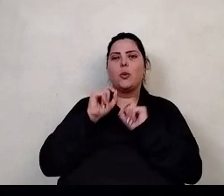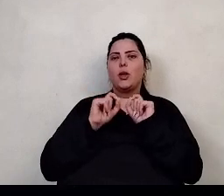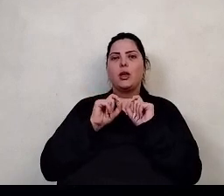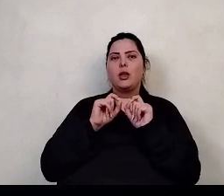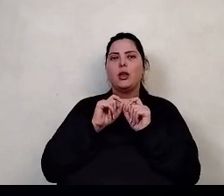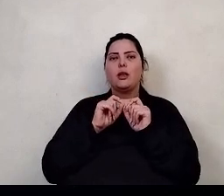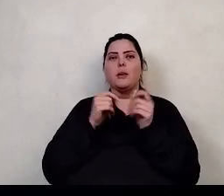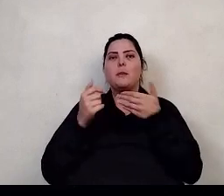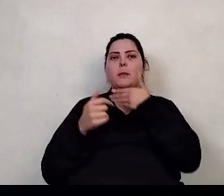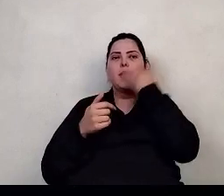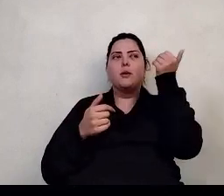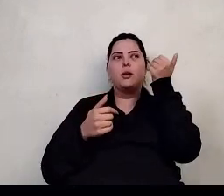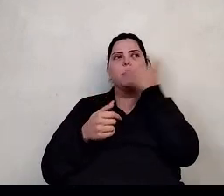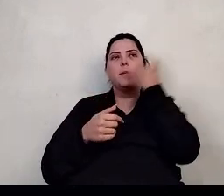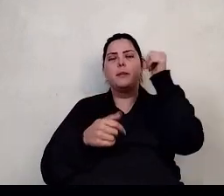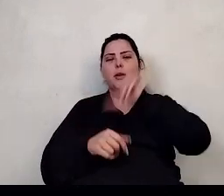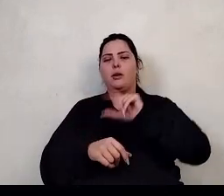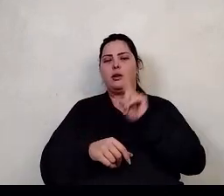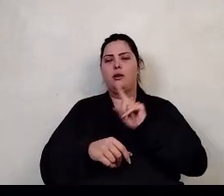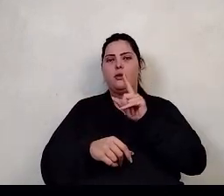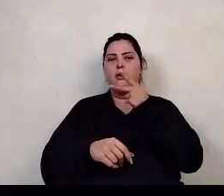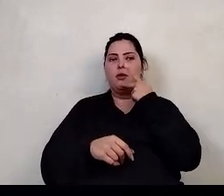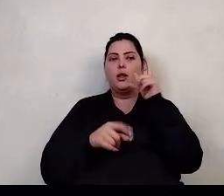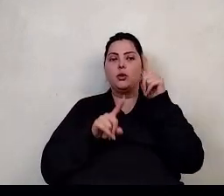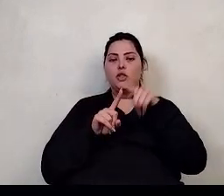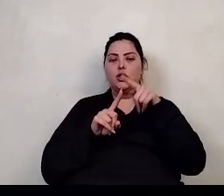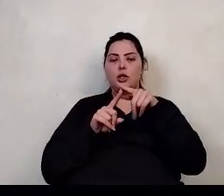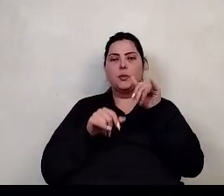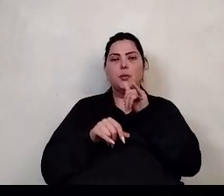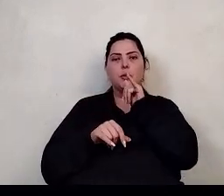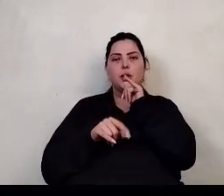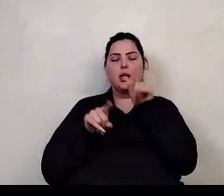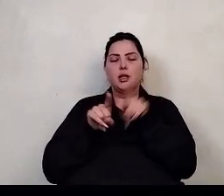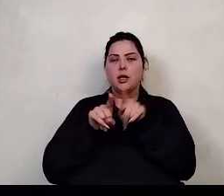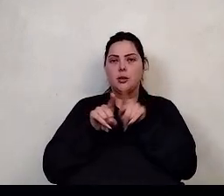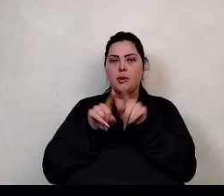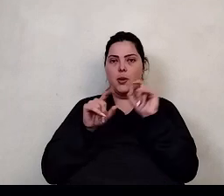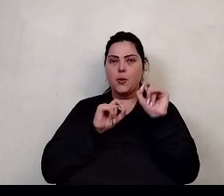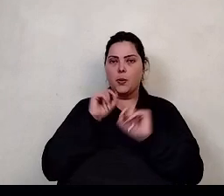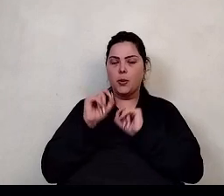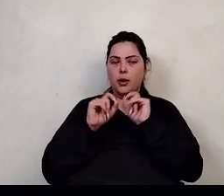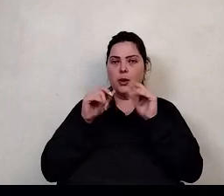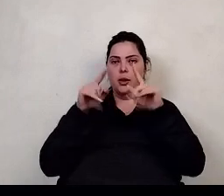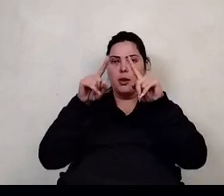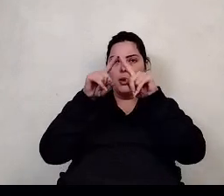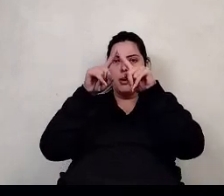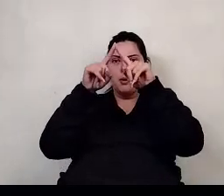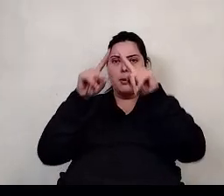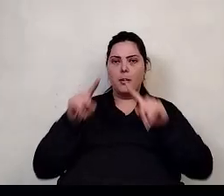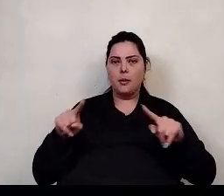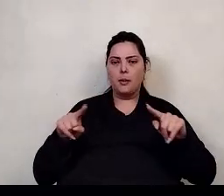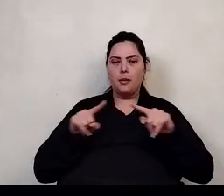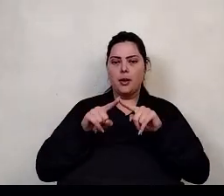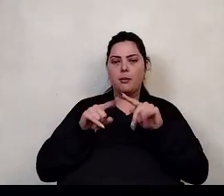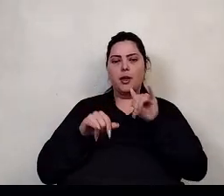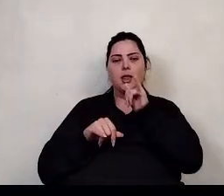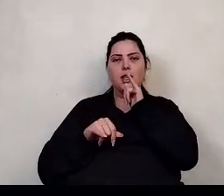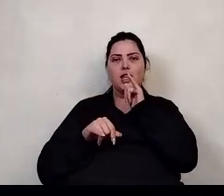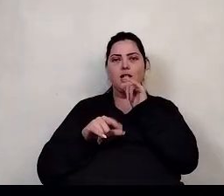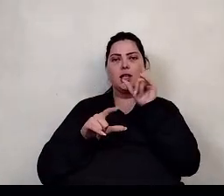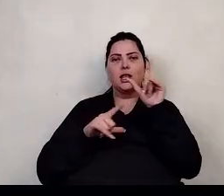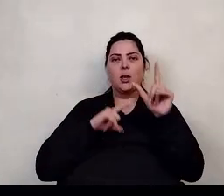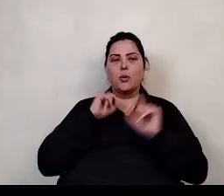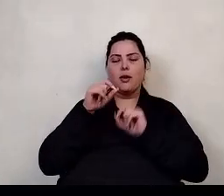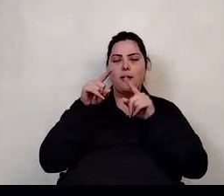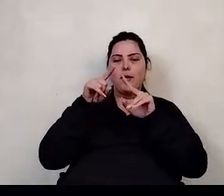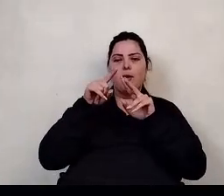pior. E quando eu falo ainda de tipo de testes, eu também tenho a famosa pirâmide de testes, certo? Que existe, inclusive, algumas variações. Algumas